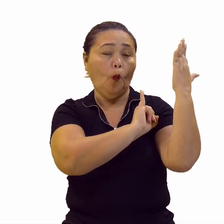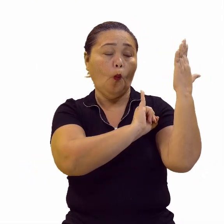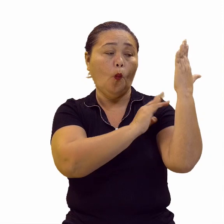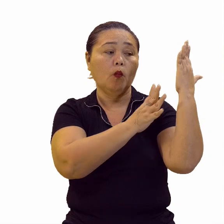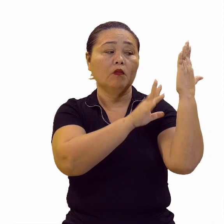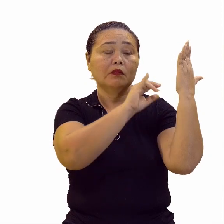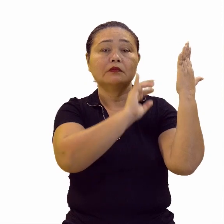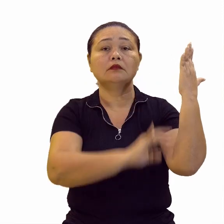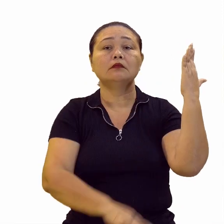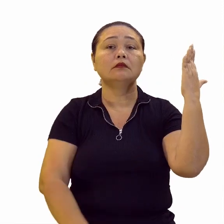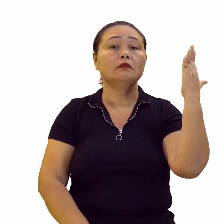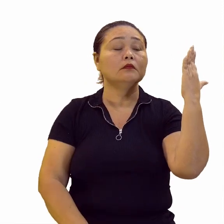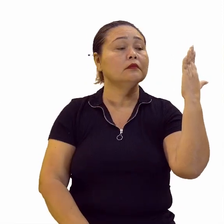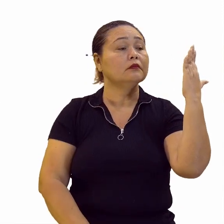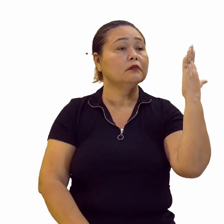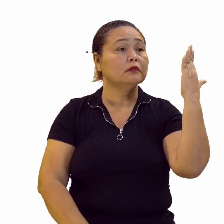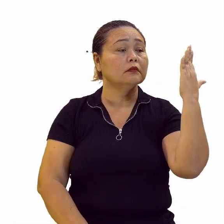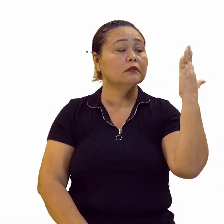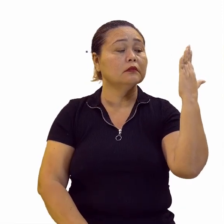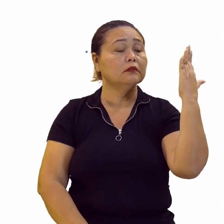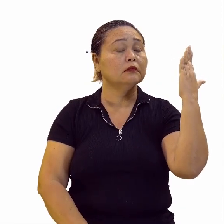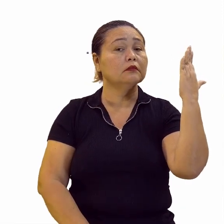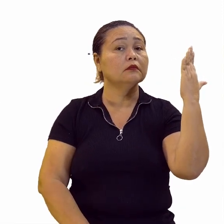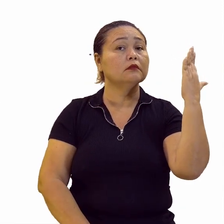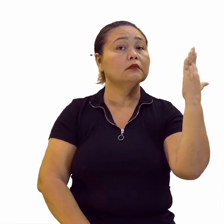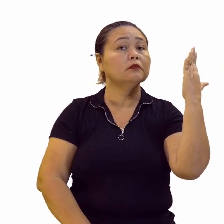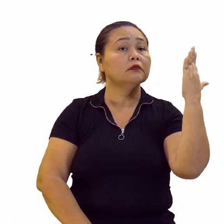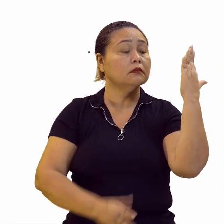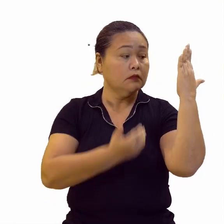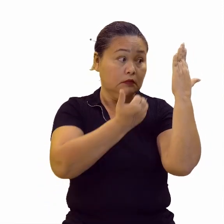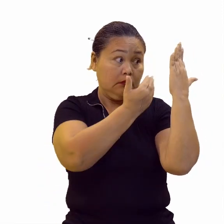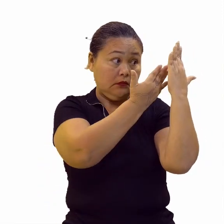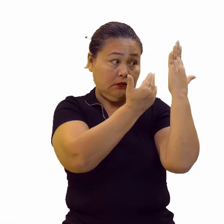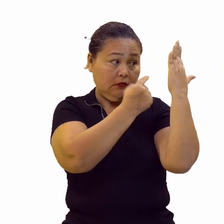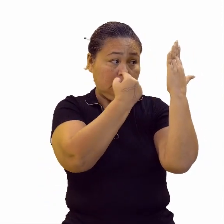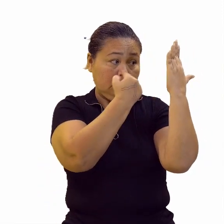fininha, na imagem refletida no espelho.